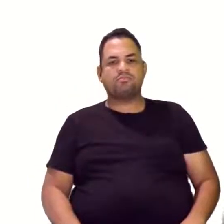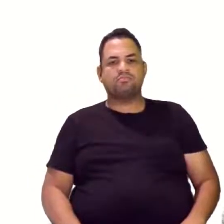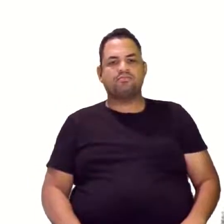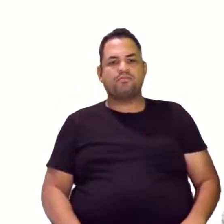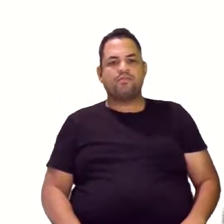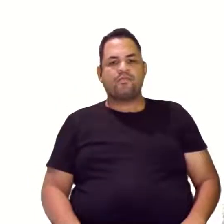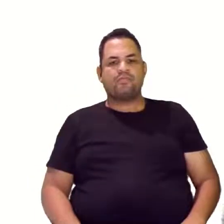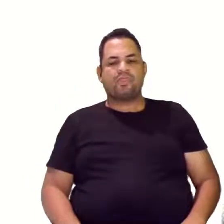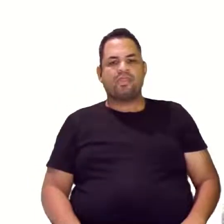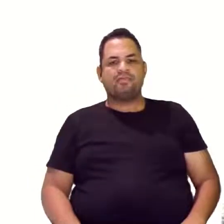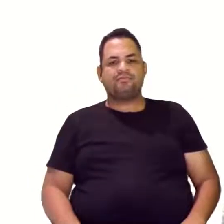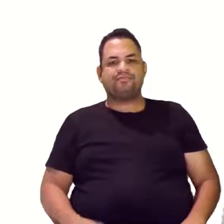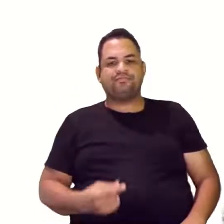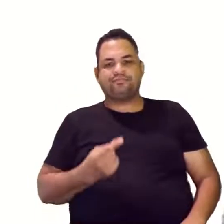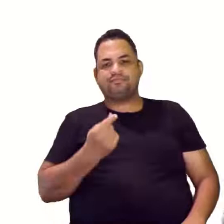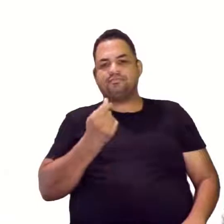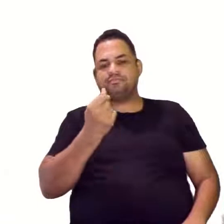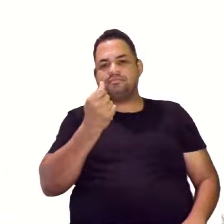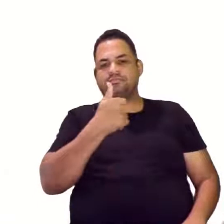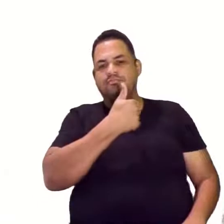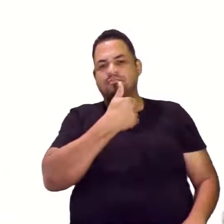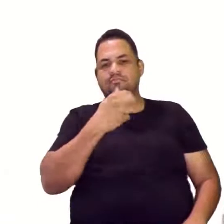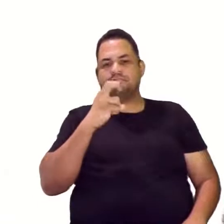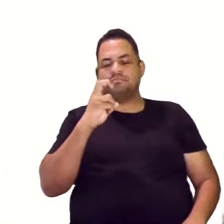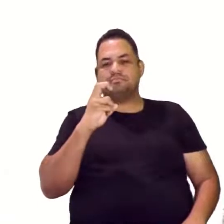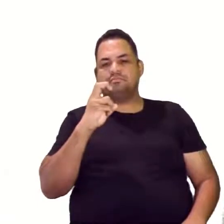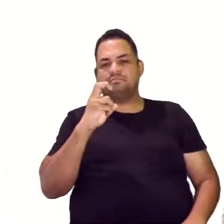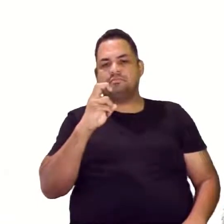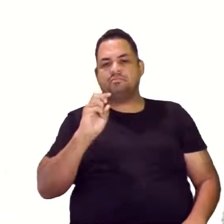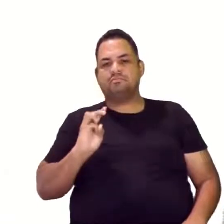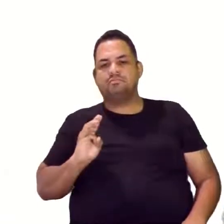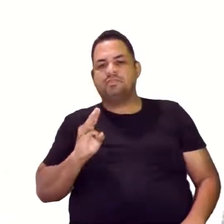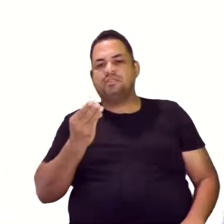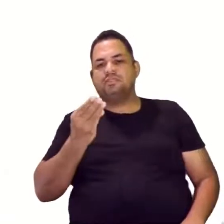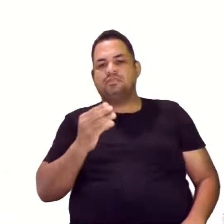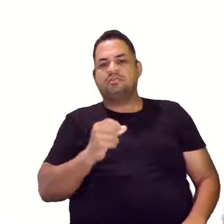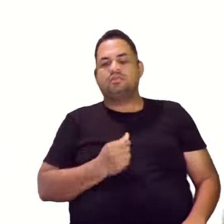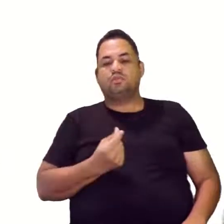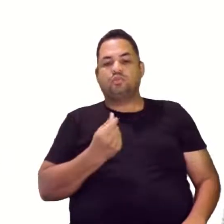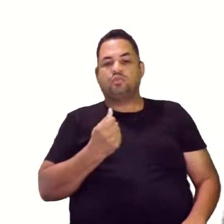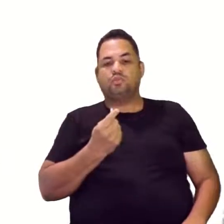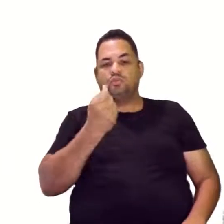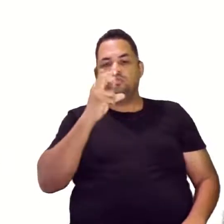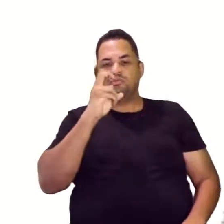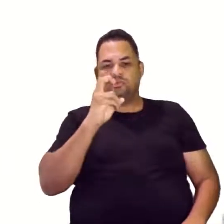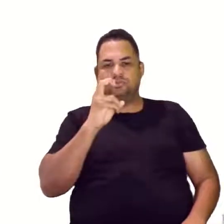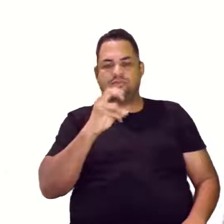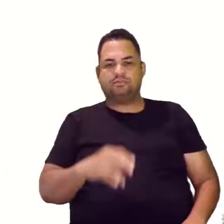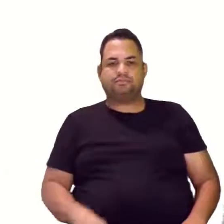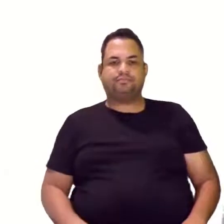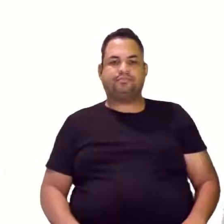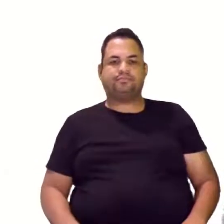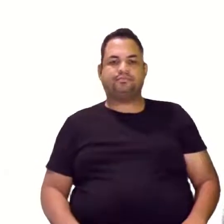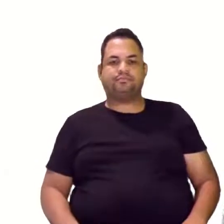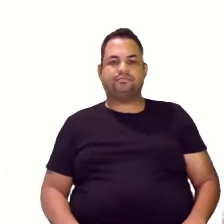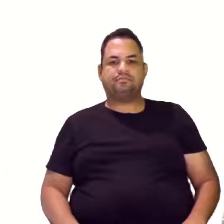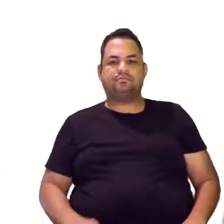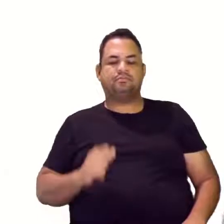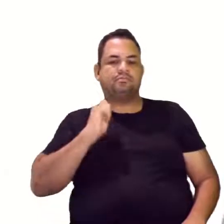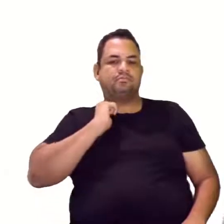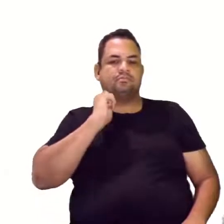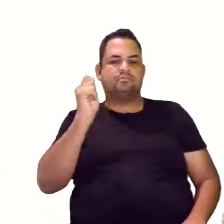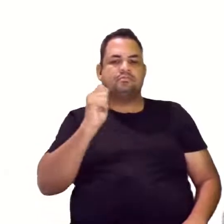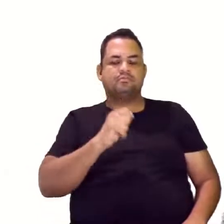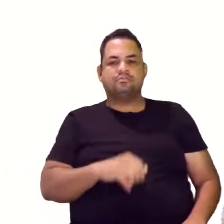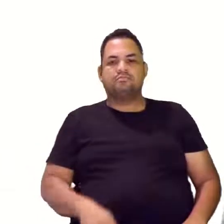de março, vamos ver. Receita 15 milhões, despesas 10 milhões, então o lucro foi 5. Ah, o lucro foi 5. Aqui.